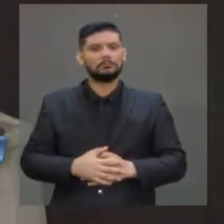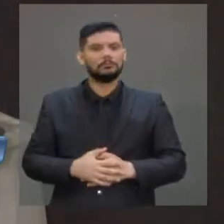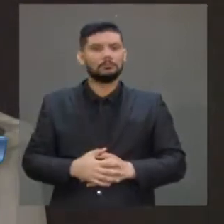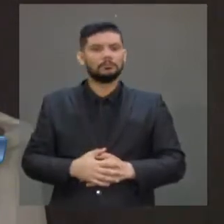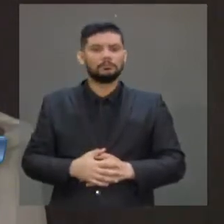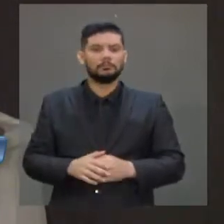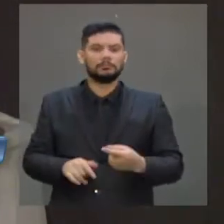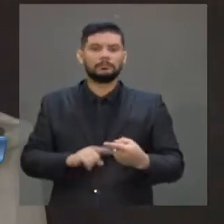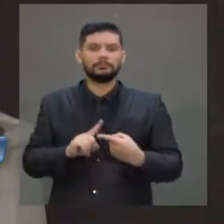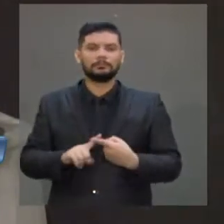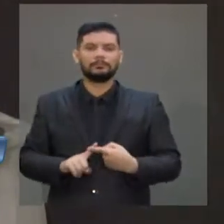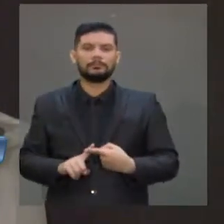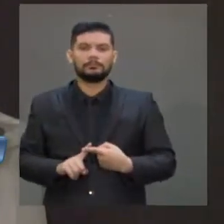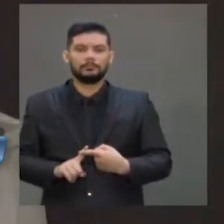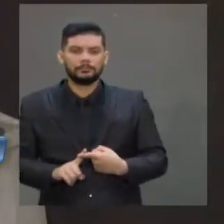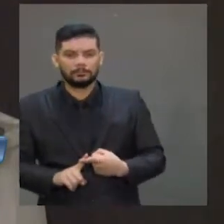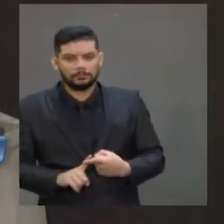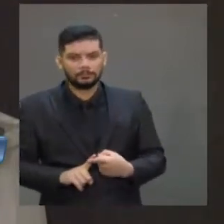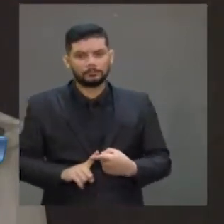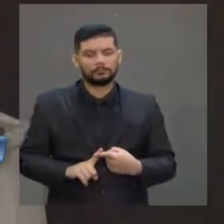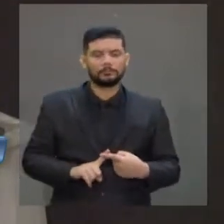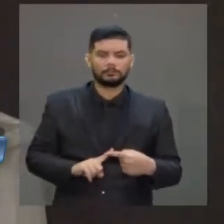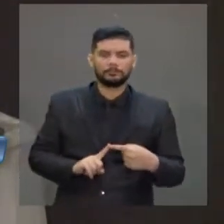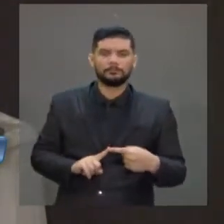São eles o